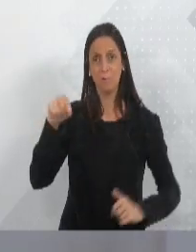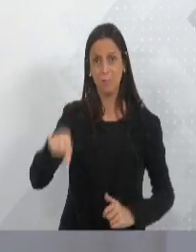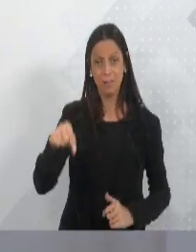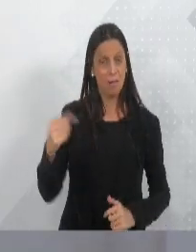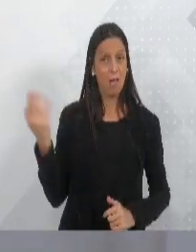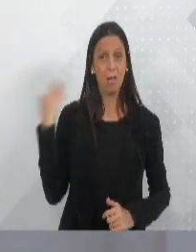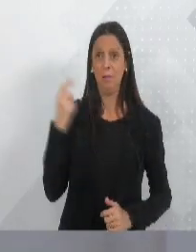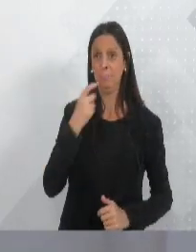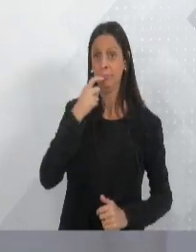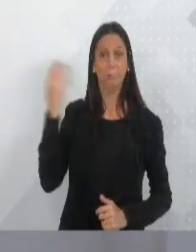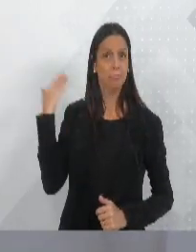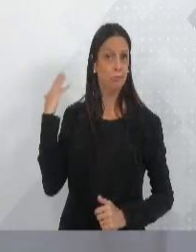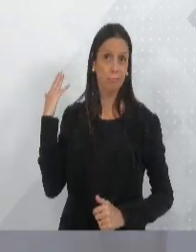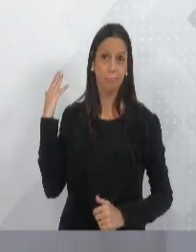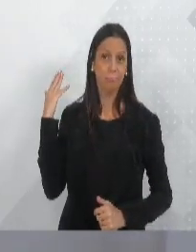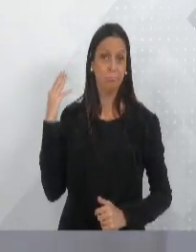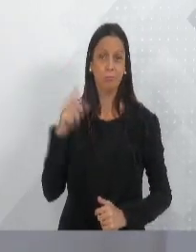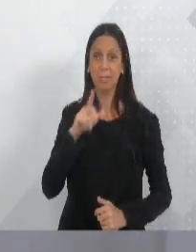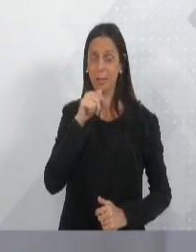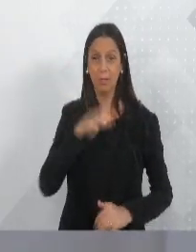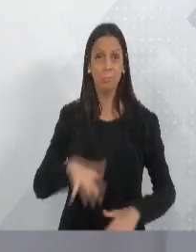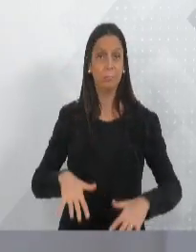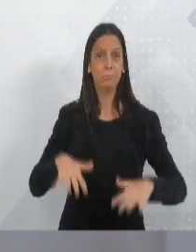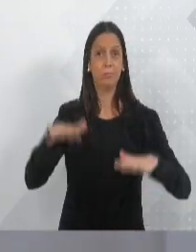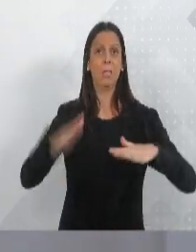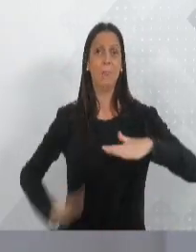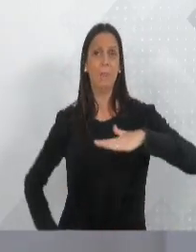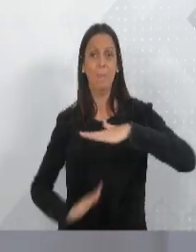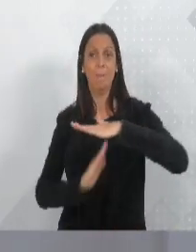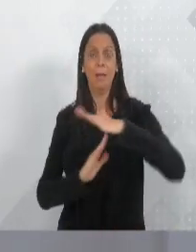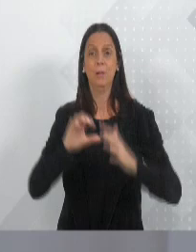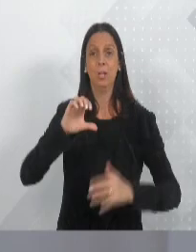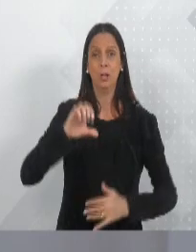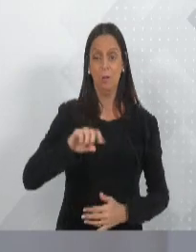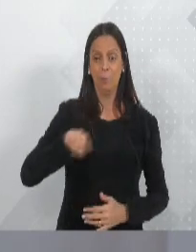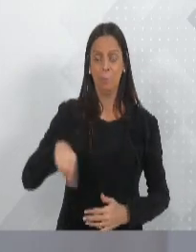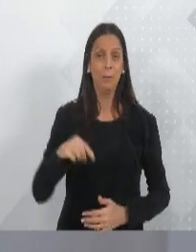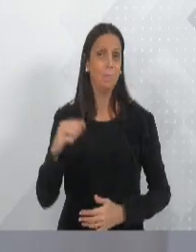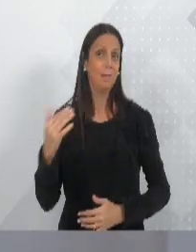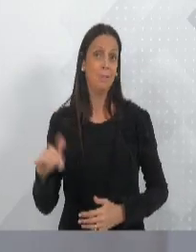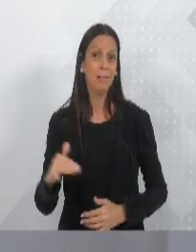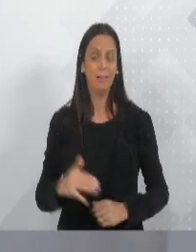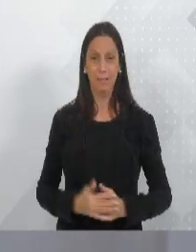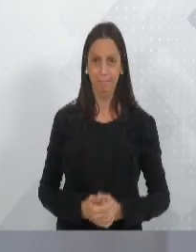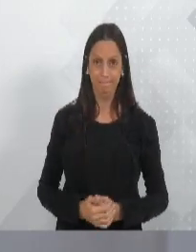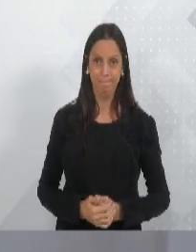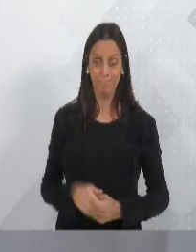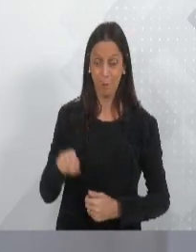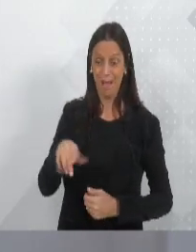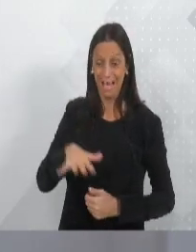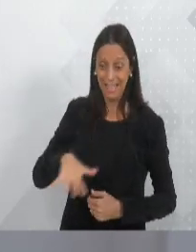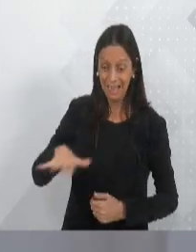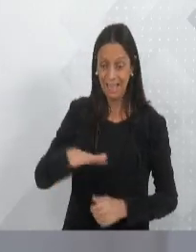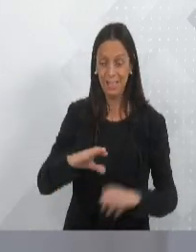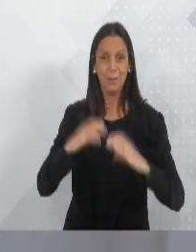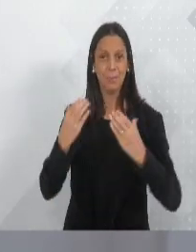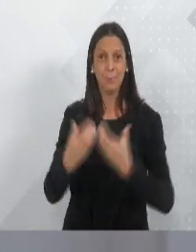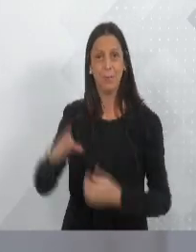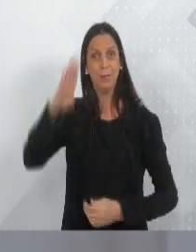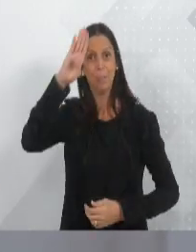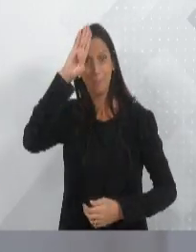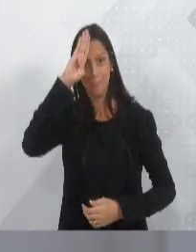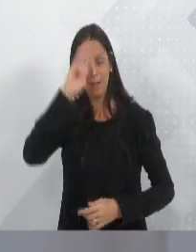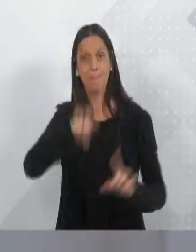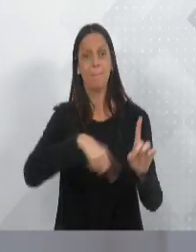agora quando o rio itaja Iaçu chegou no máximo 9,5 M então para aquela comunidade do Badenfurt texto